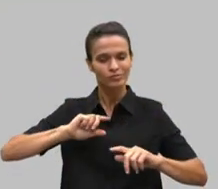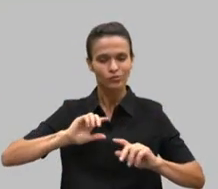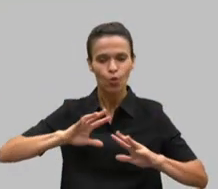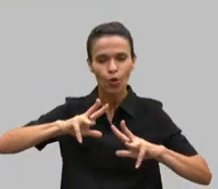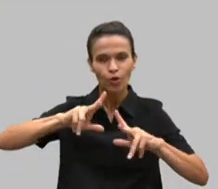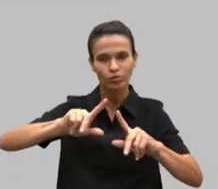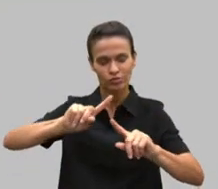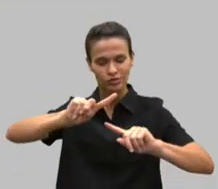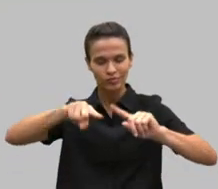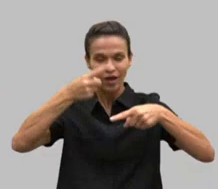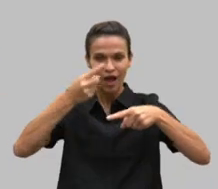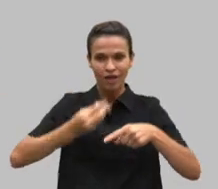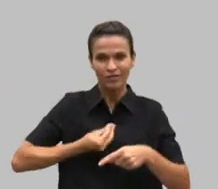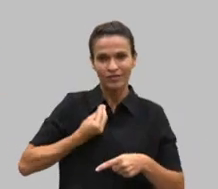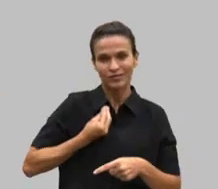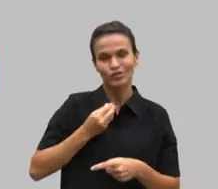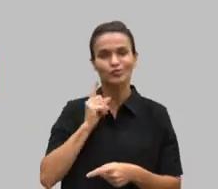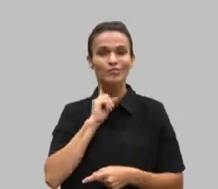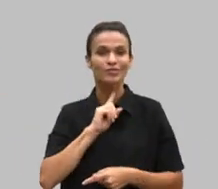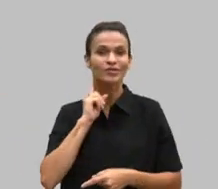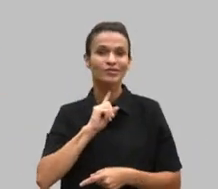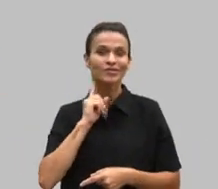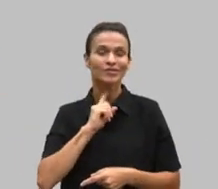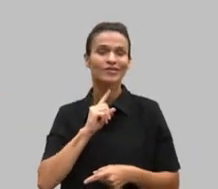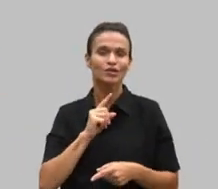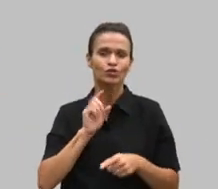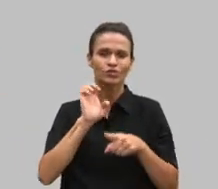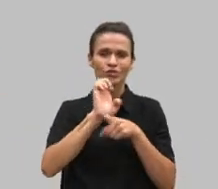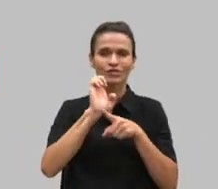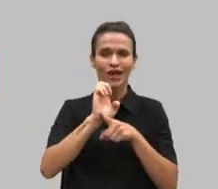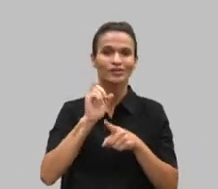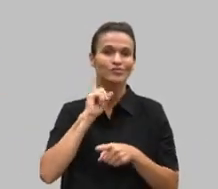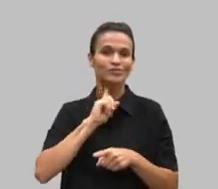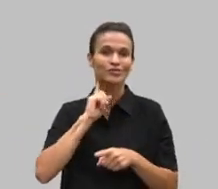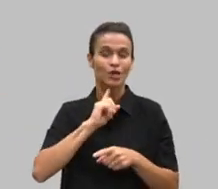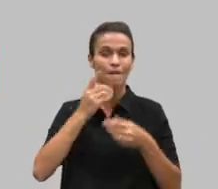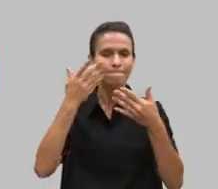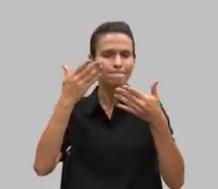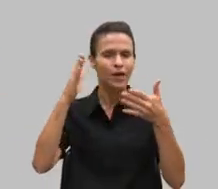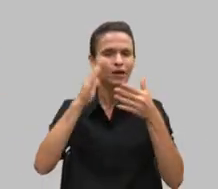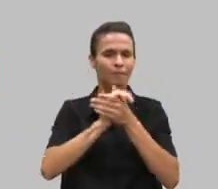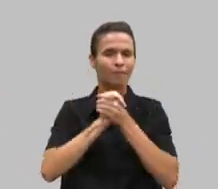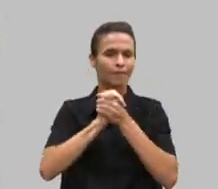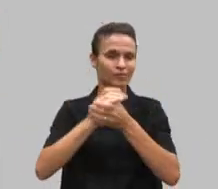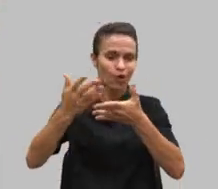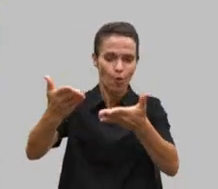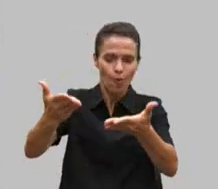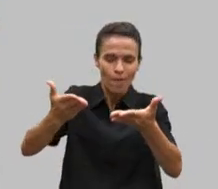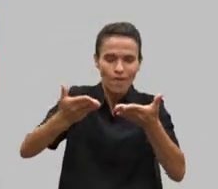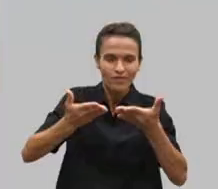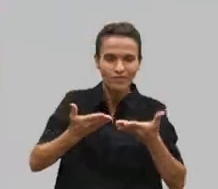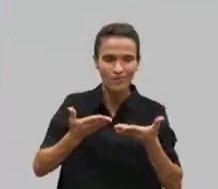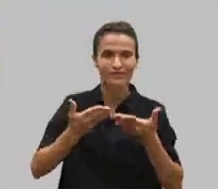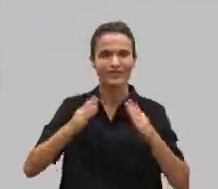vida dos nossos mineiros das meninas enfim do Estado de Minas Gerais Parabéns sejam sempre bem-vindos à casa do Povo